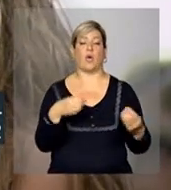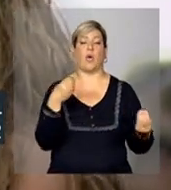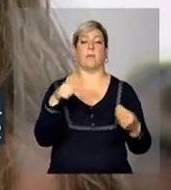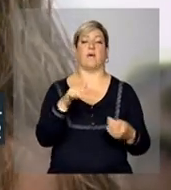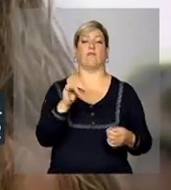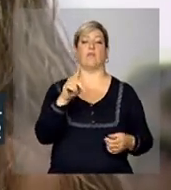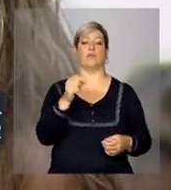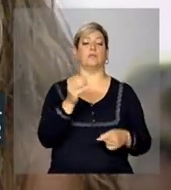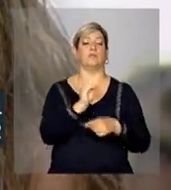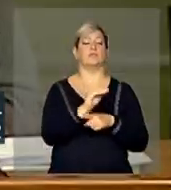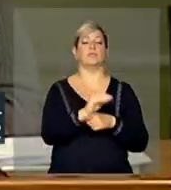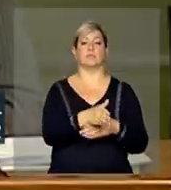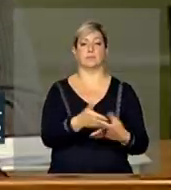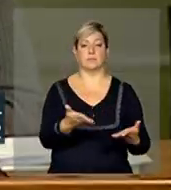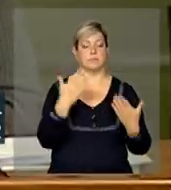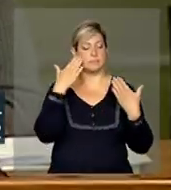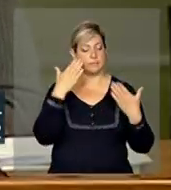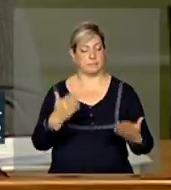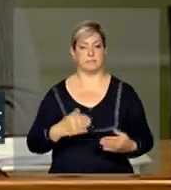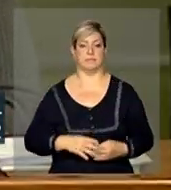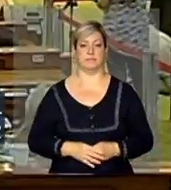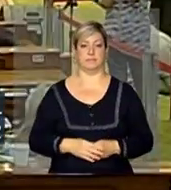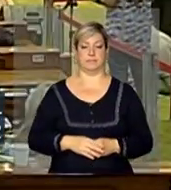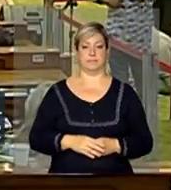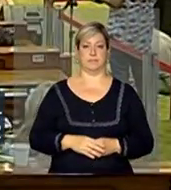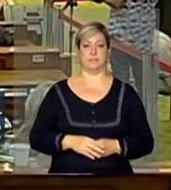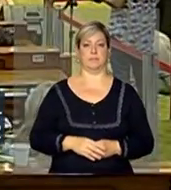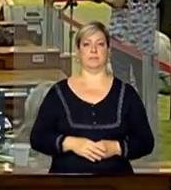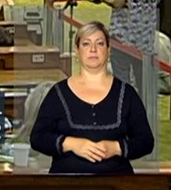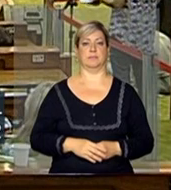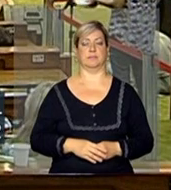vai ser alimentado. Obrigada. Fala.